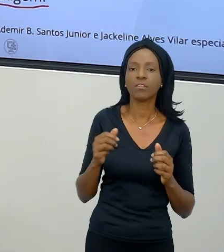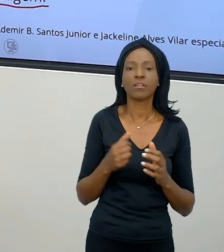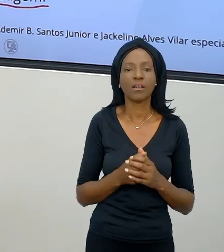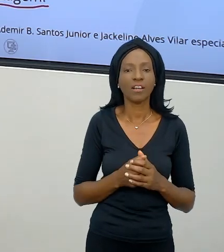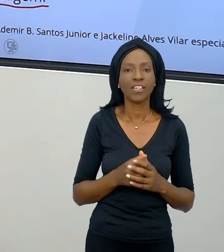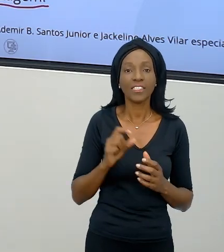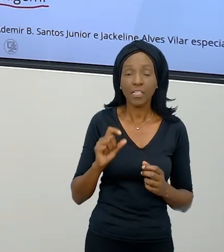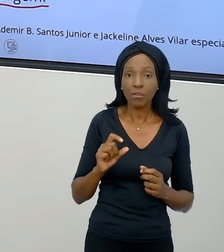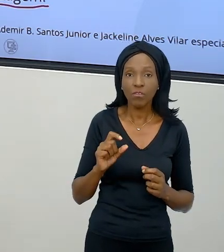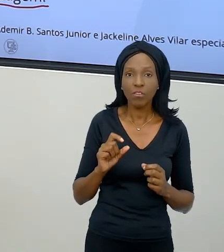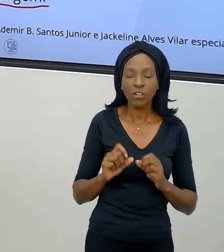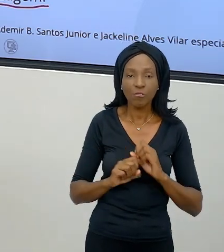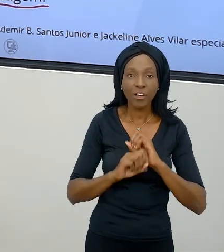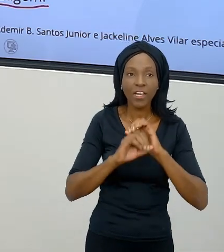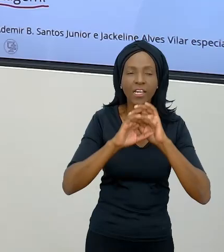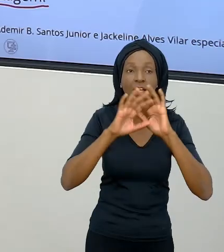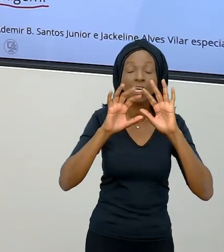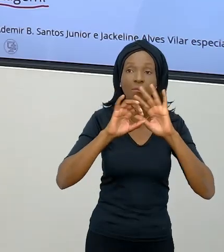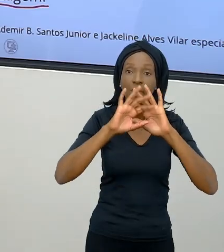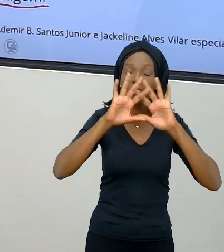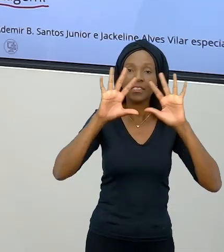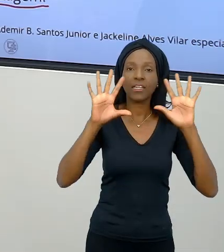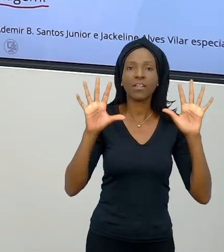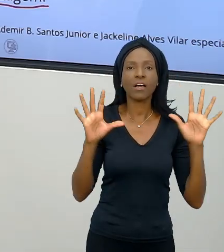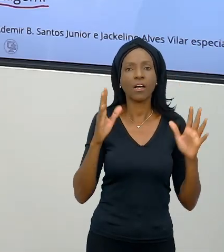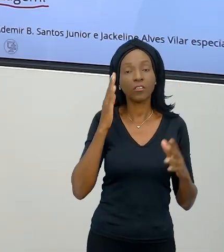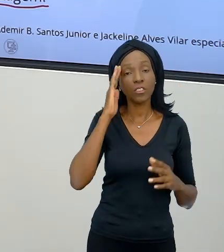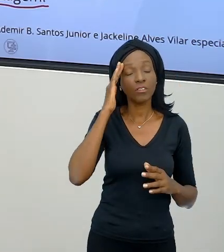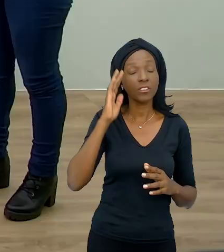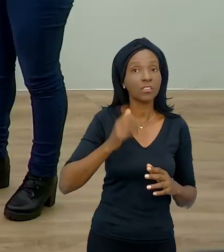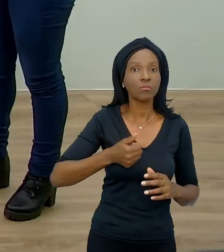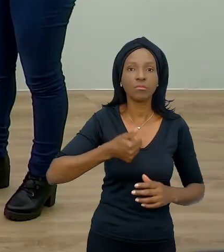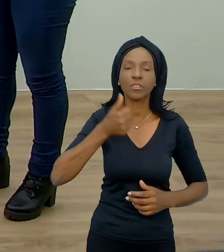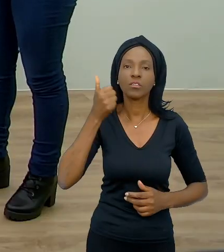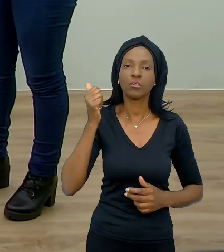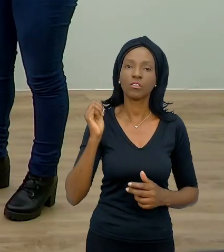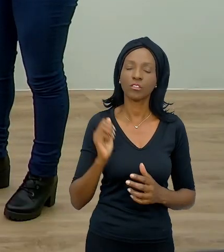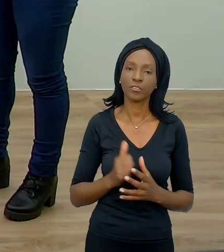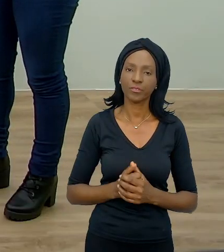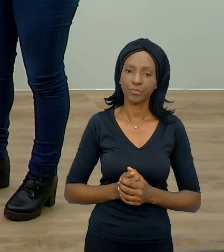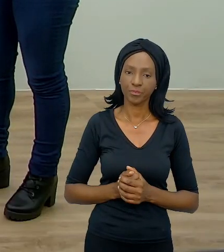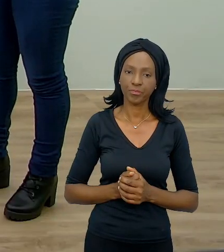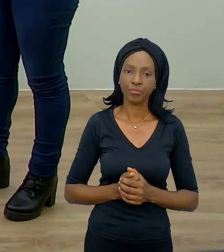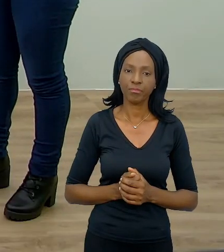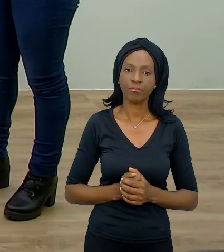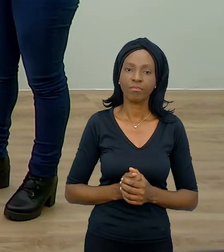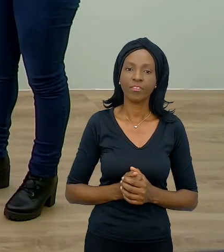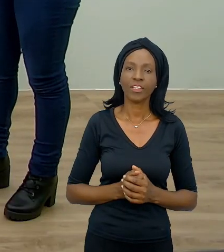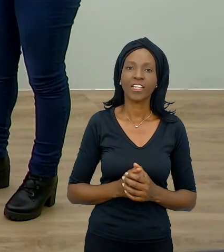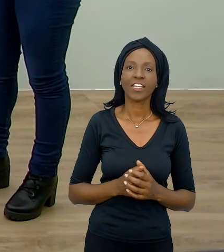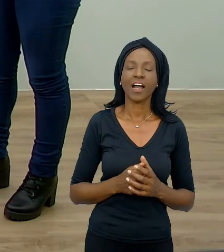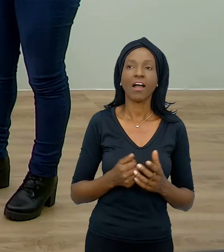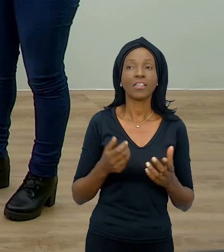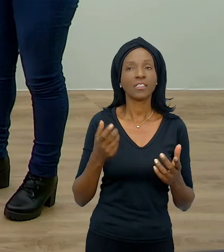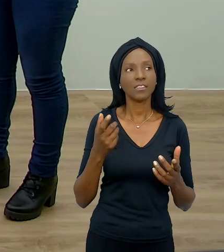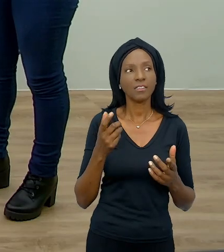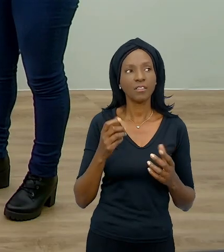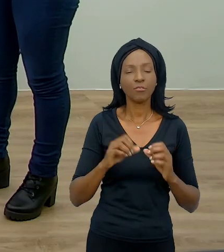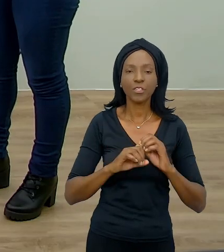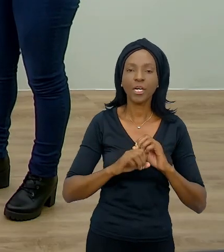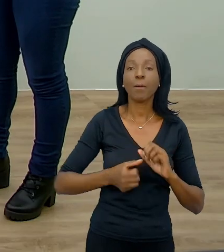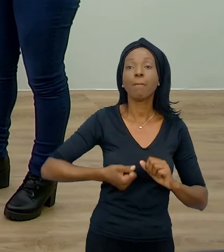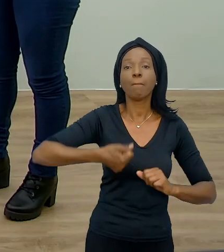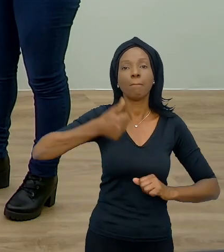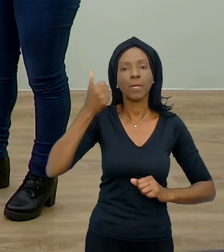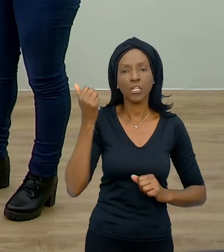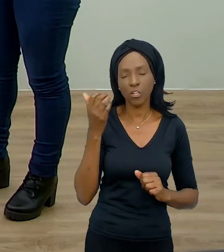ficando cada vez mais cristalizado, mais lógico, né? Vai se tornando razoável aquele tipo